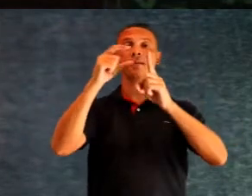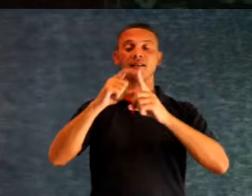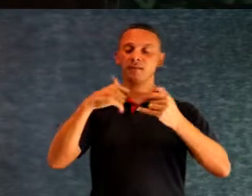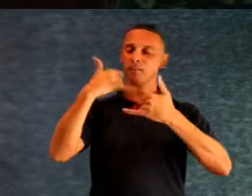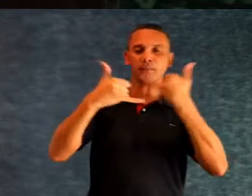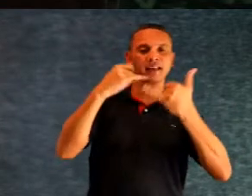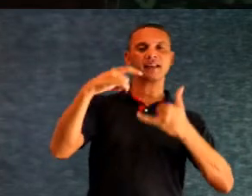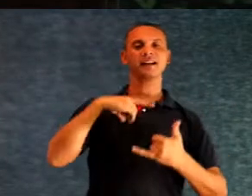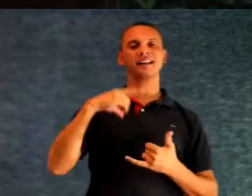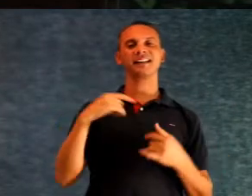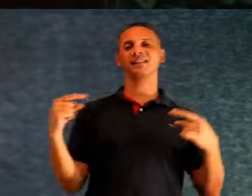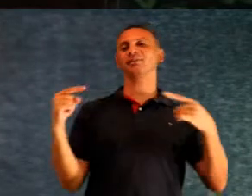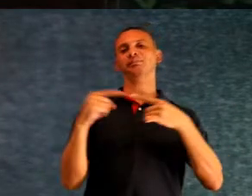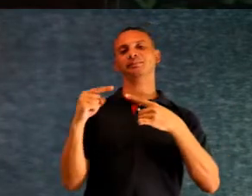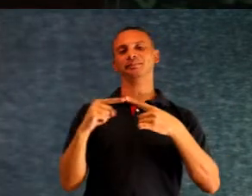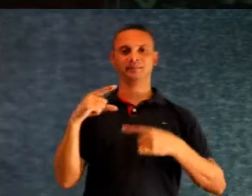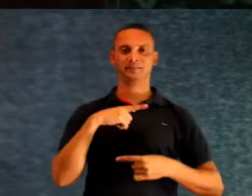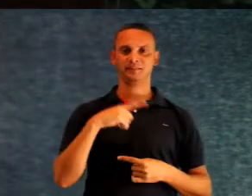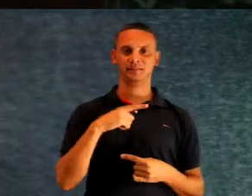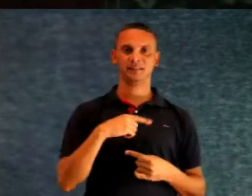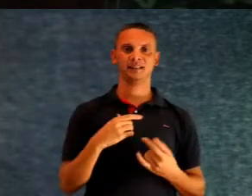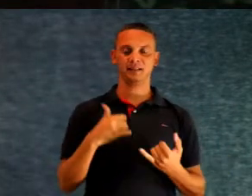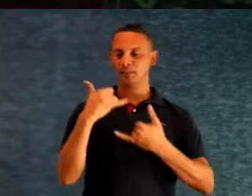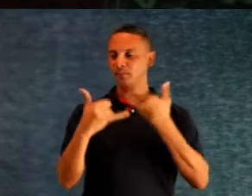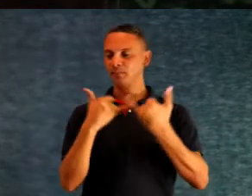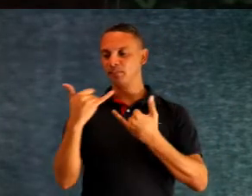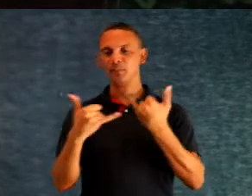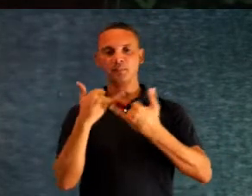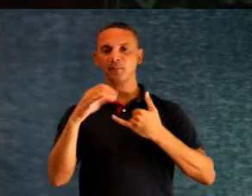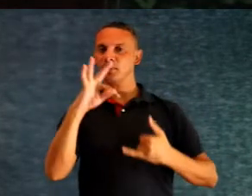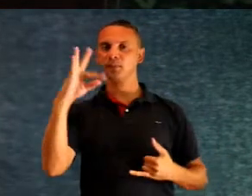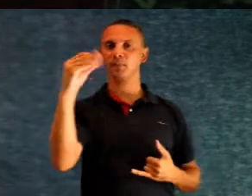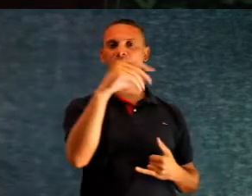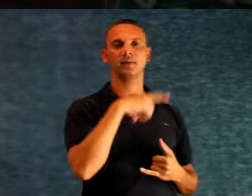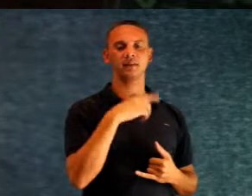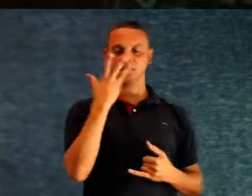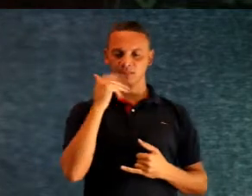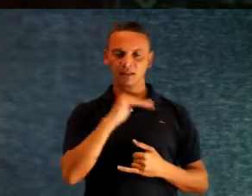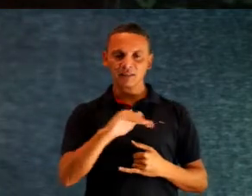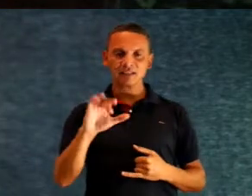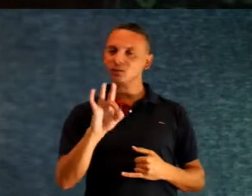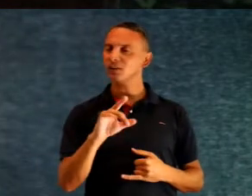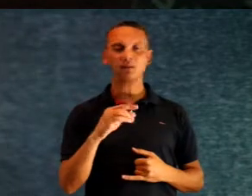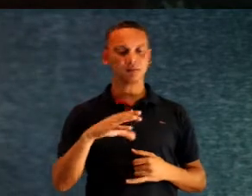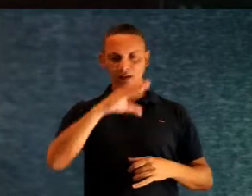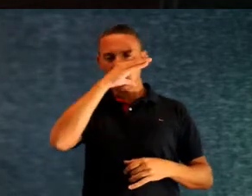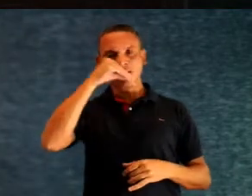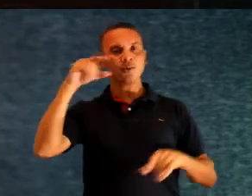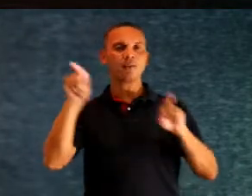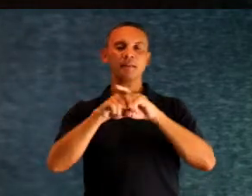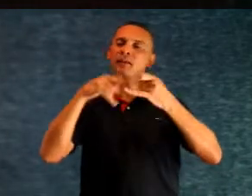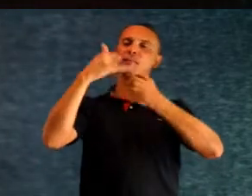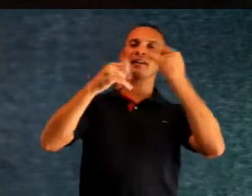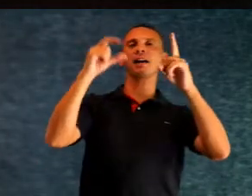Se estranhávamos alguma coisa, três adjetivos esdrúxulos resumiam admiravelmente a